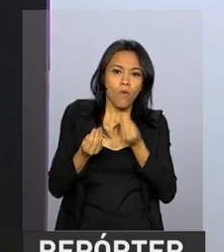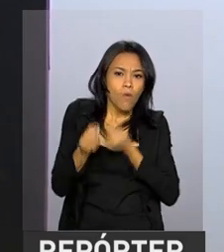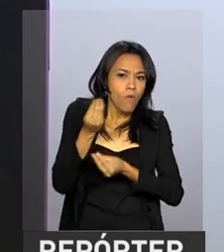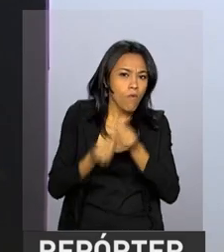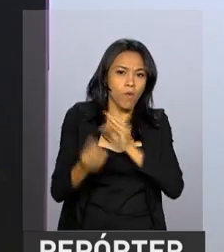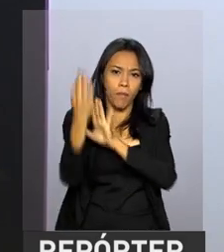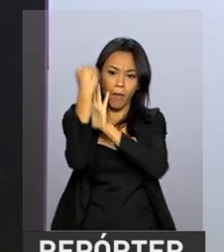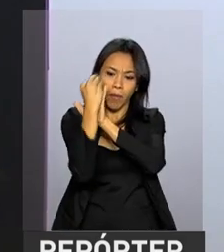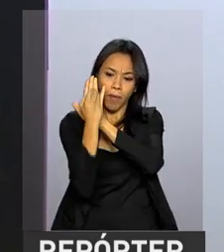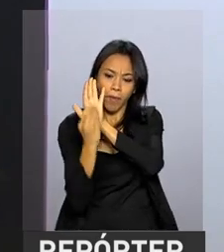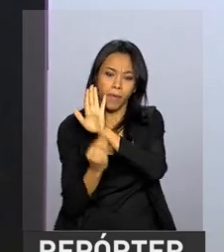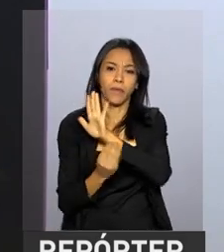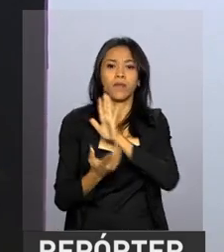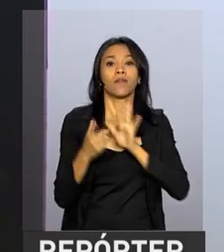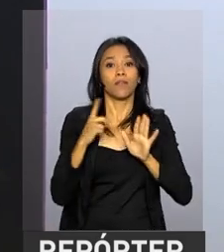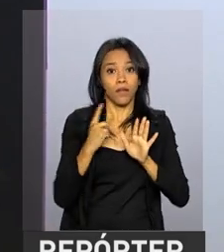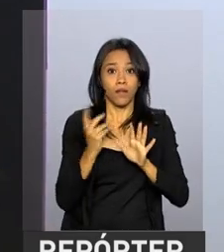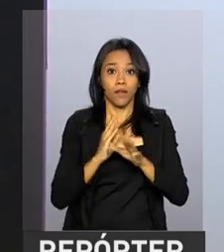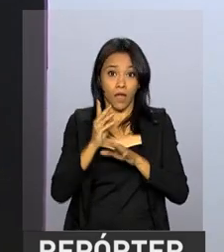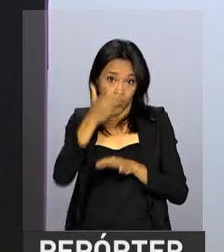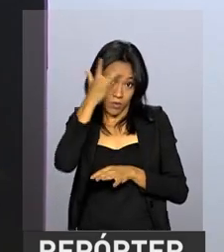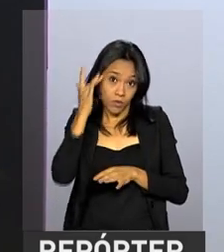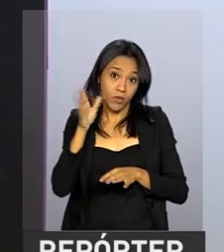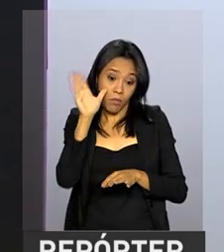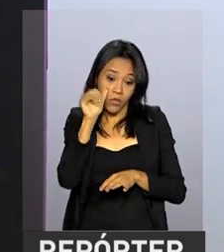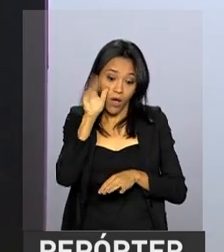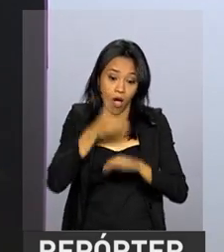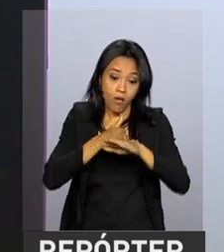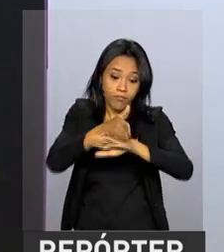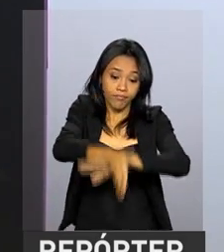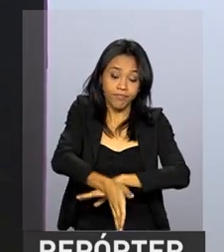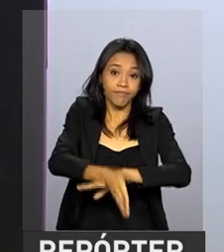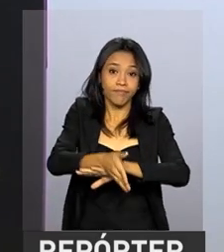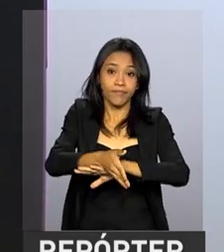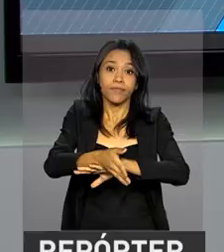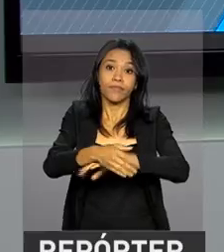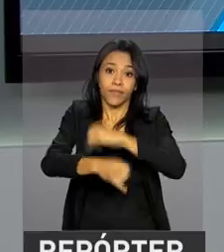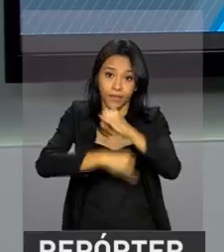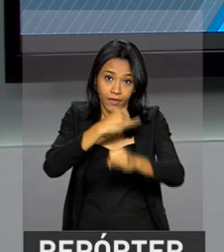com acesso online para as pessoas solicitarem serviço.